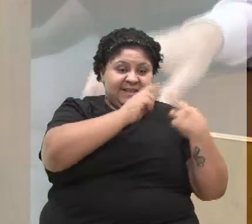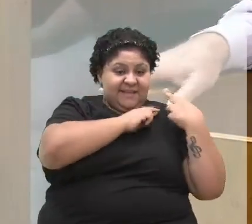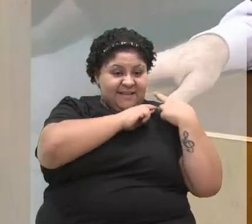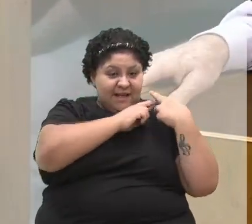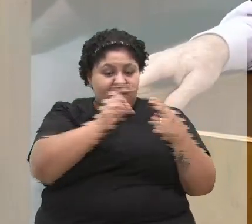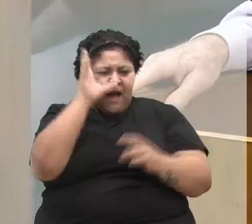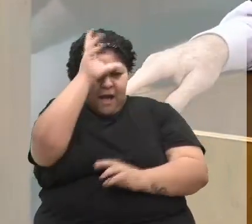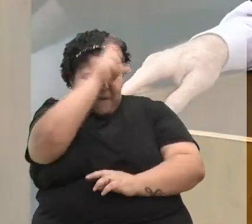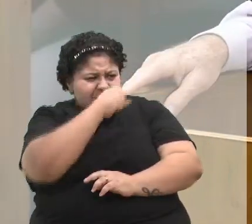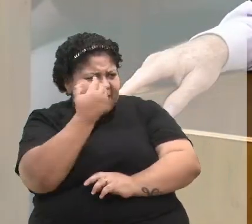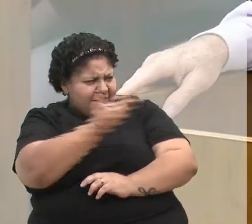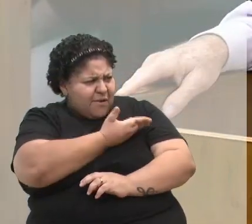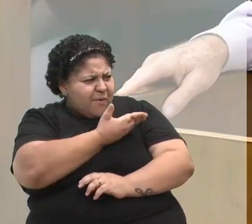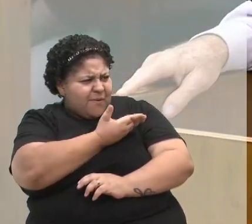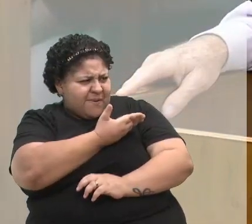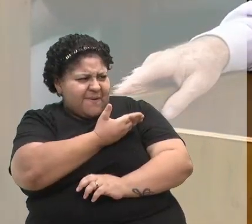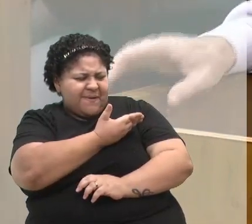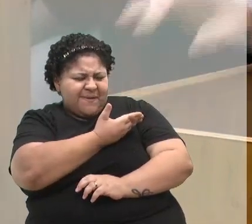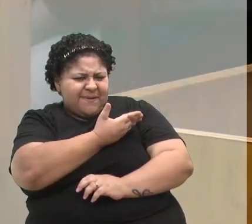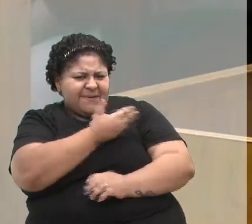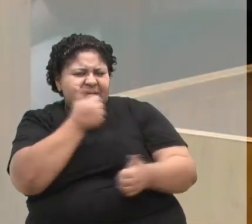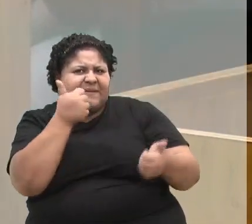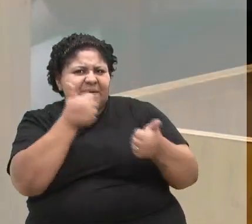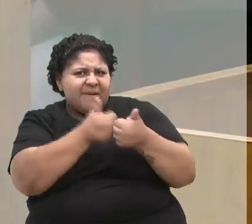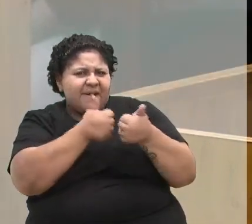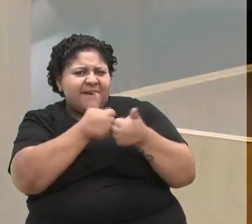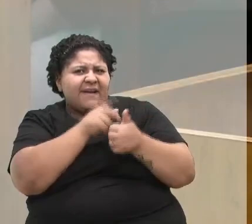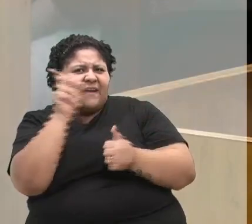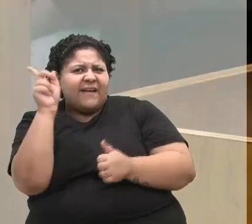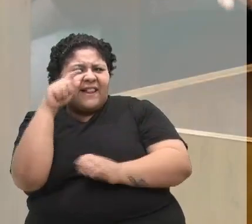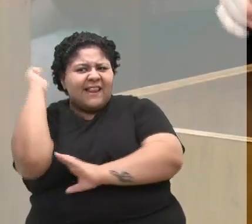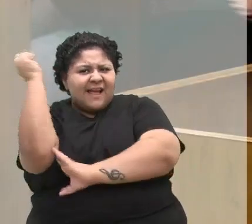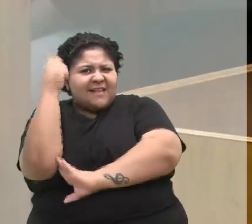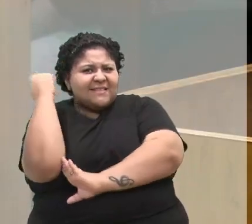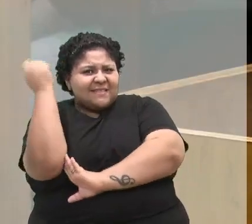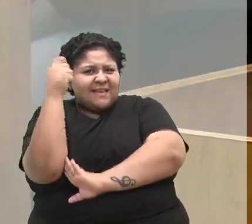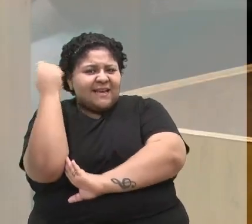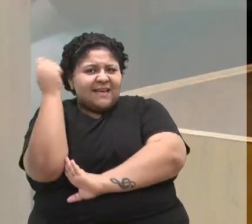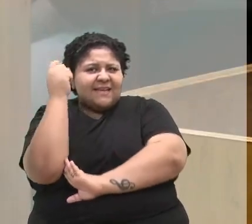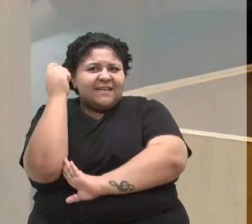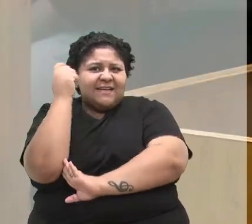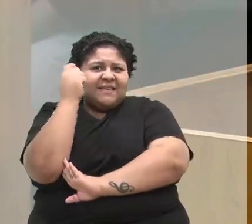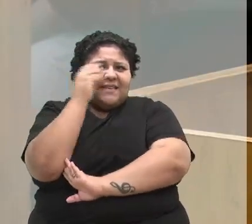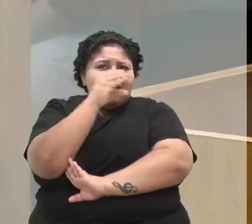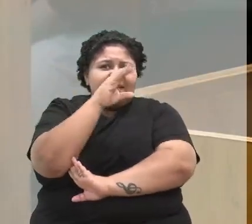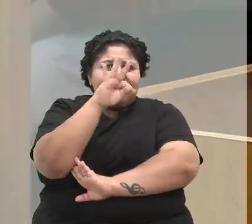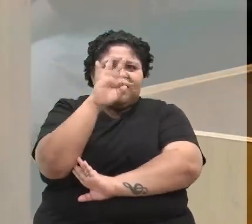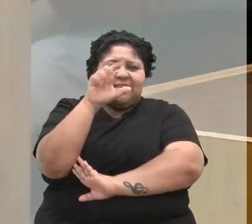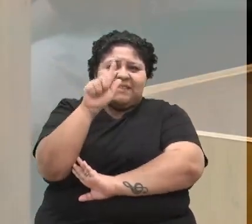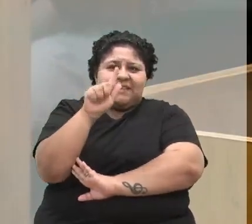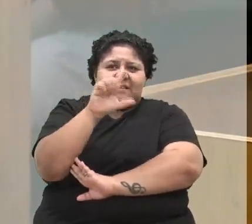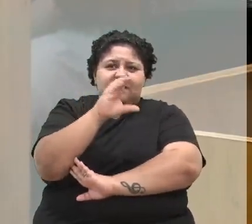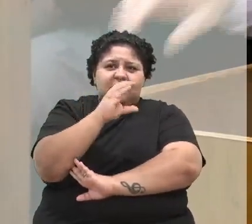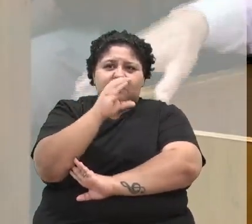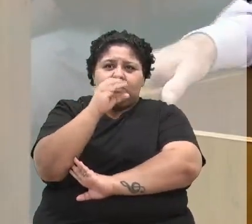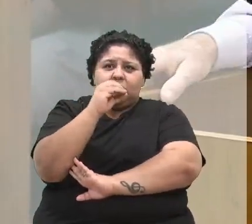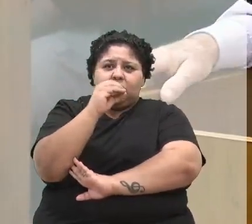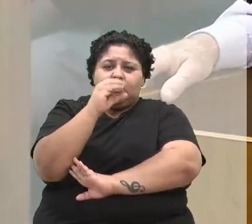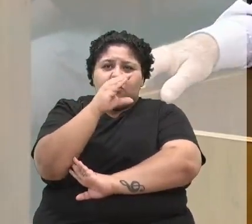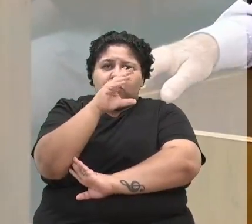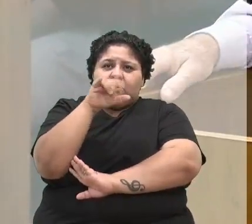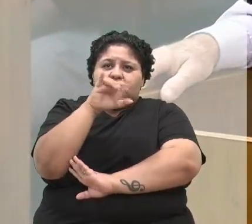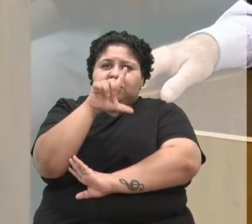né, Joãozinho Andrade? Aprendeu lá a laçar, no CTG Coxilha da Serra de São